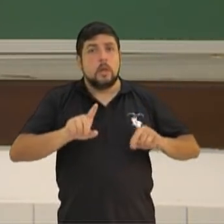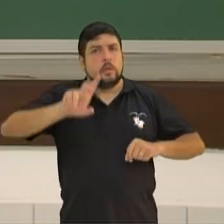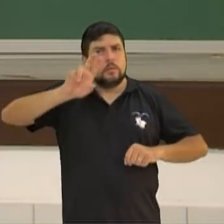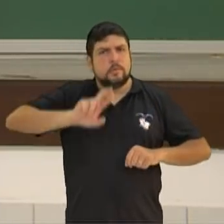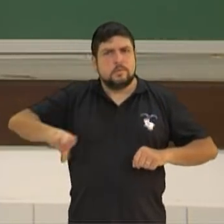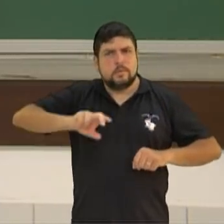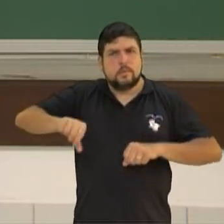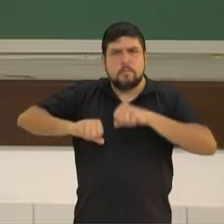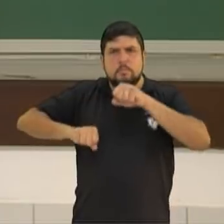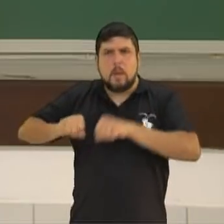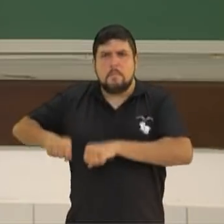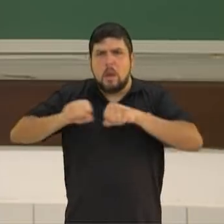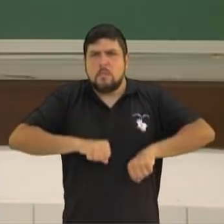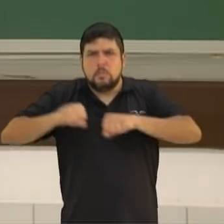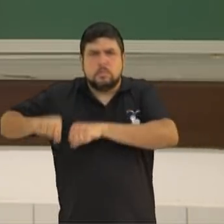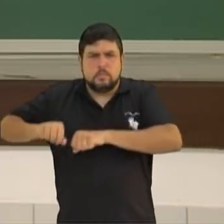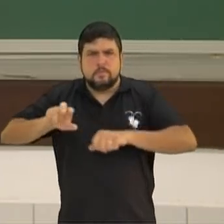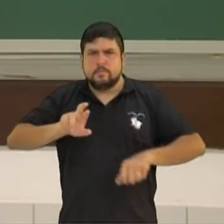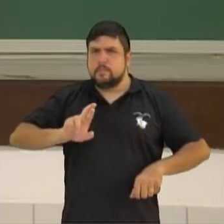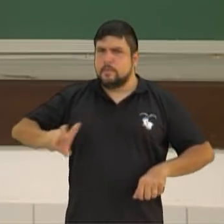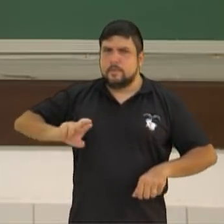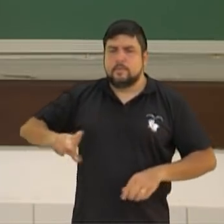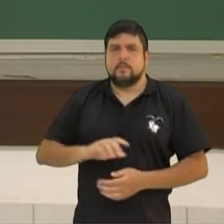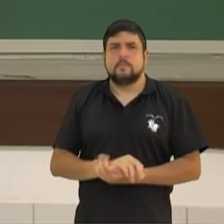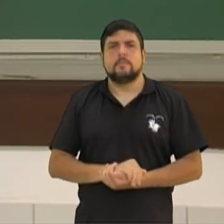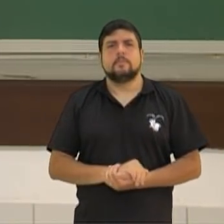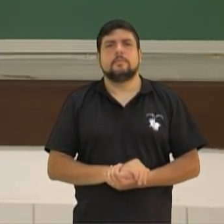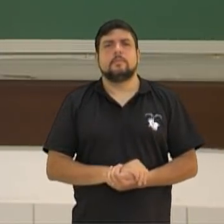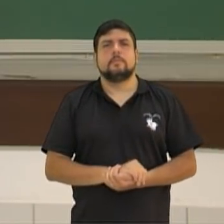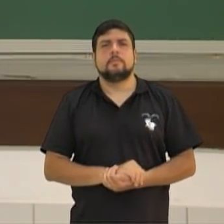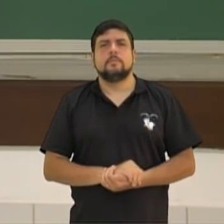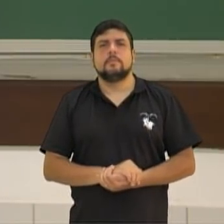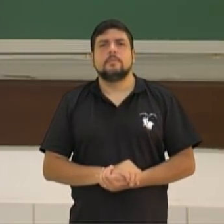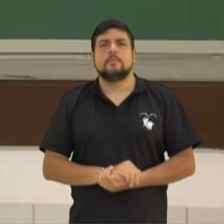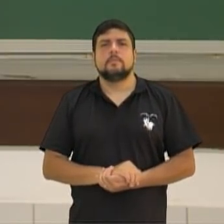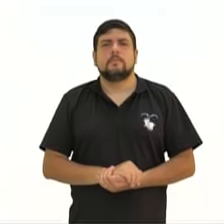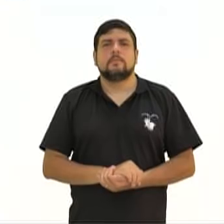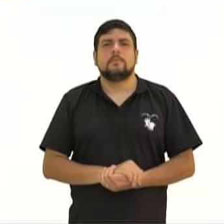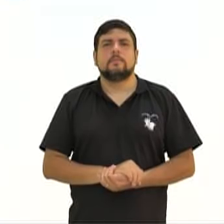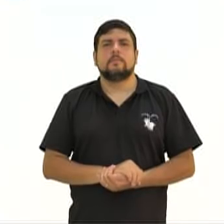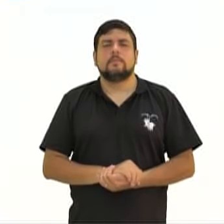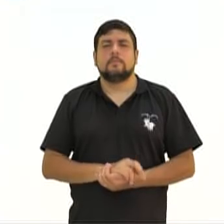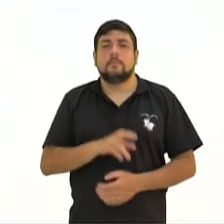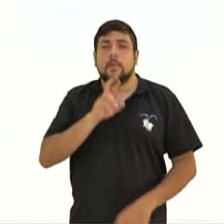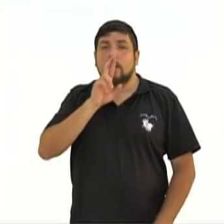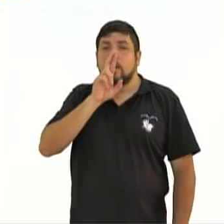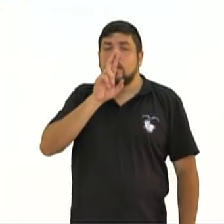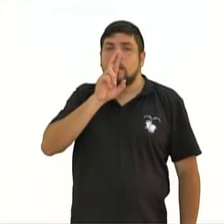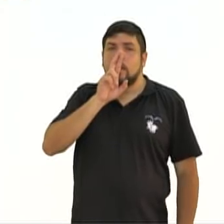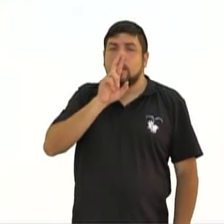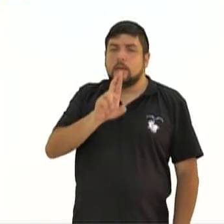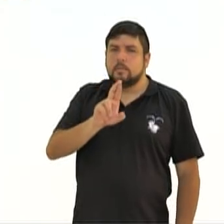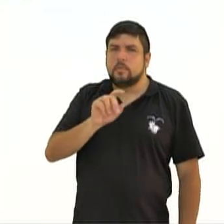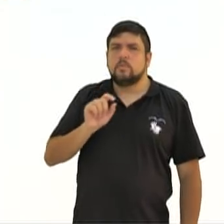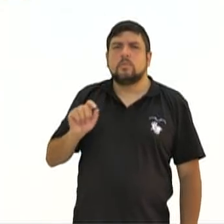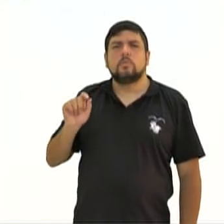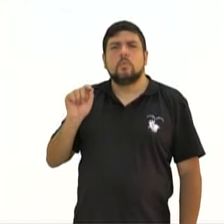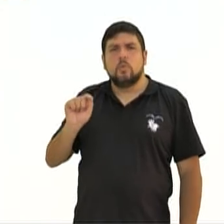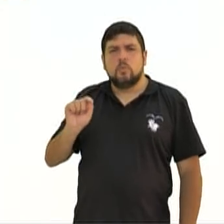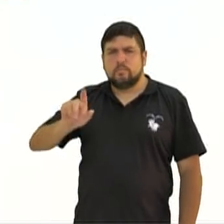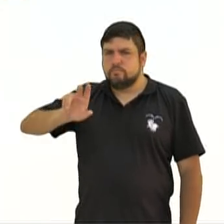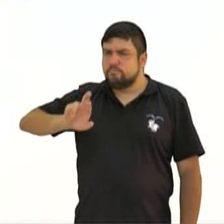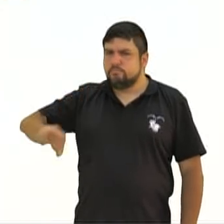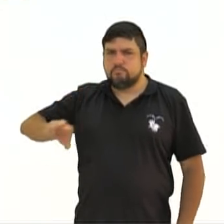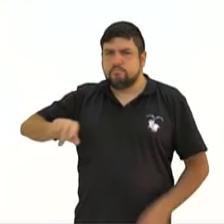não do ciclismo do mountain bike? Vamos só olhar? Então, a resposta que não é uma modalidade do